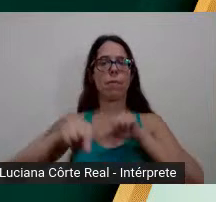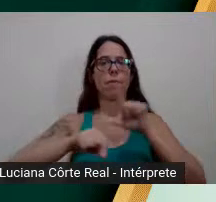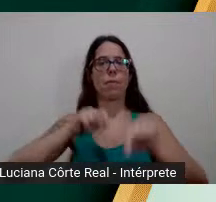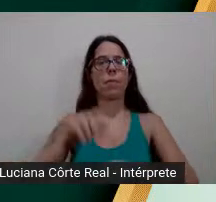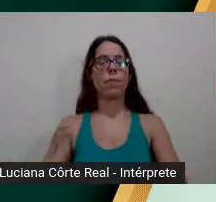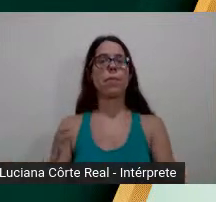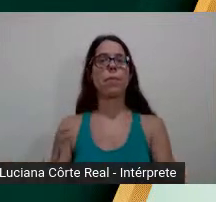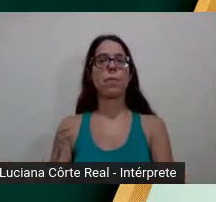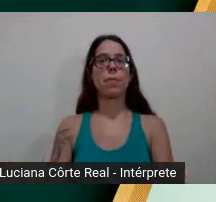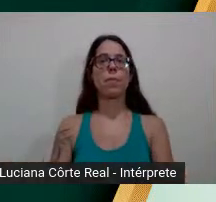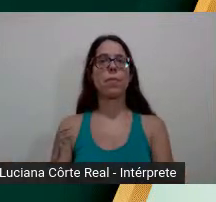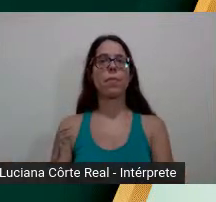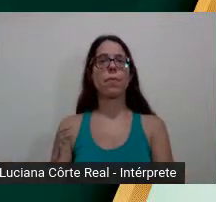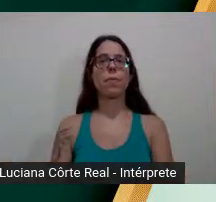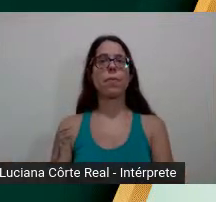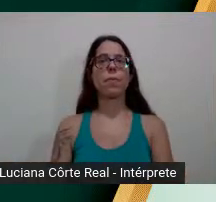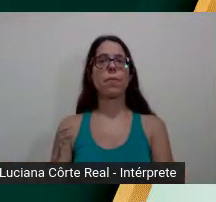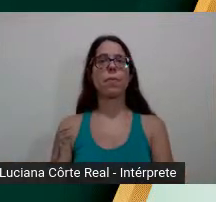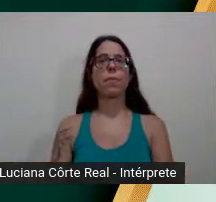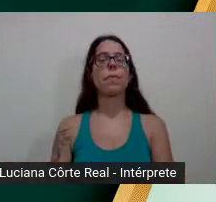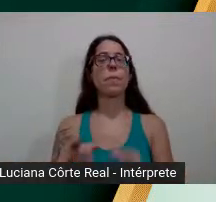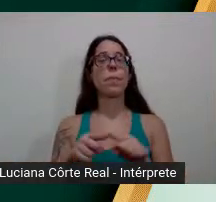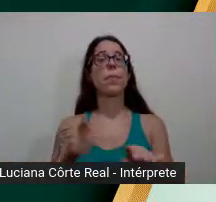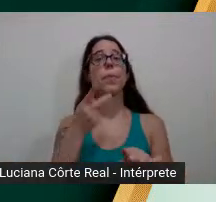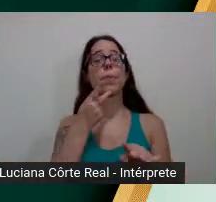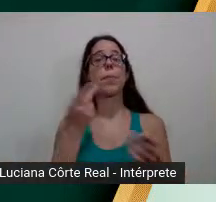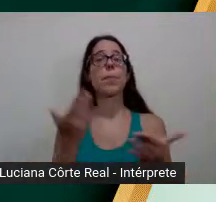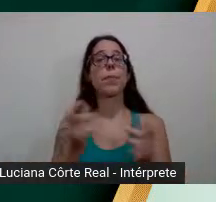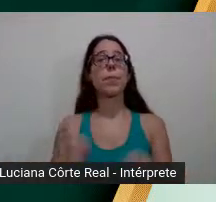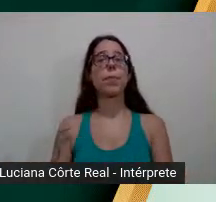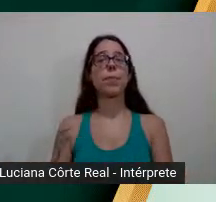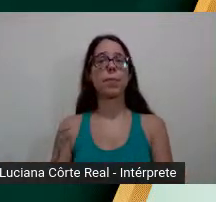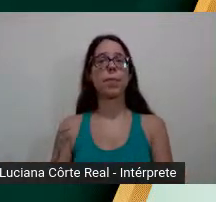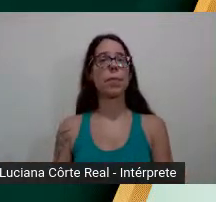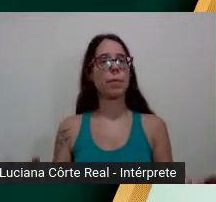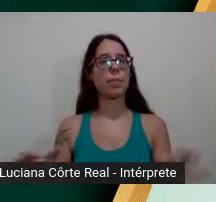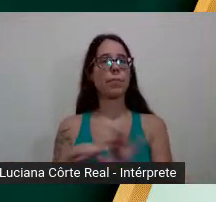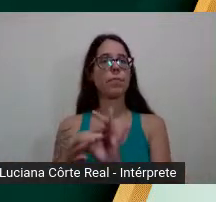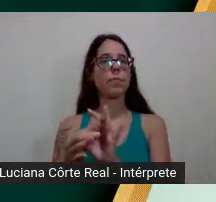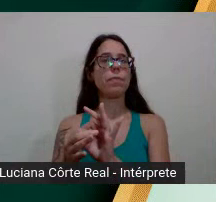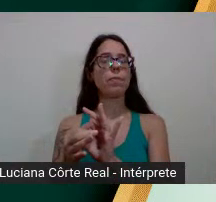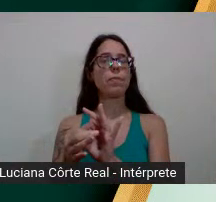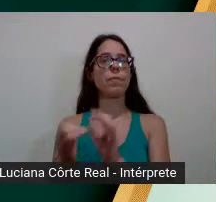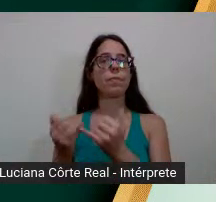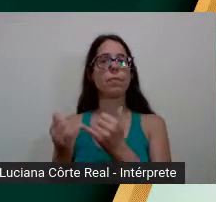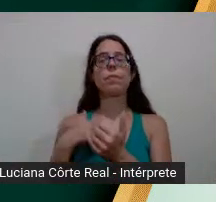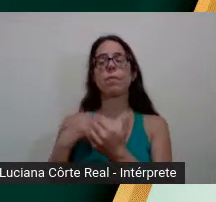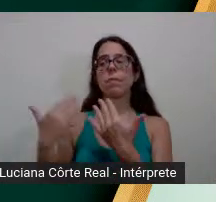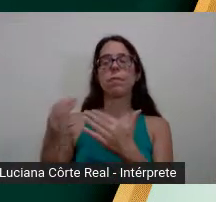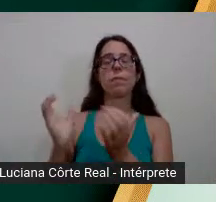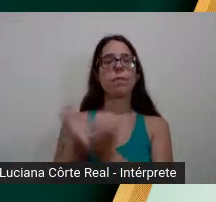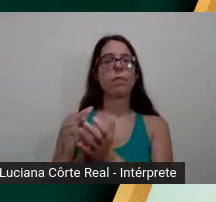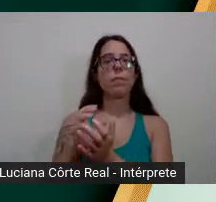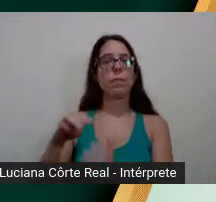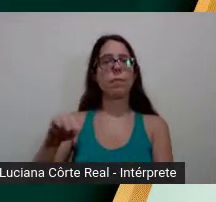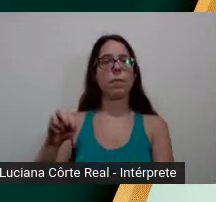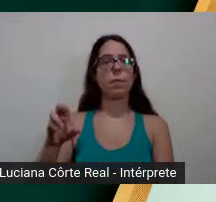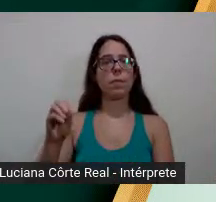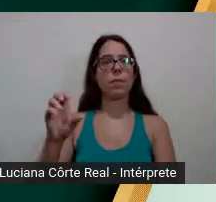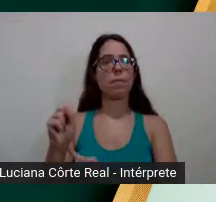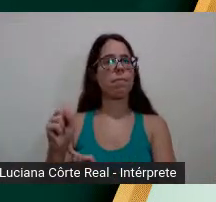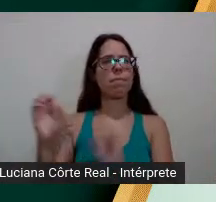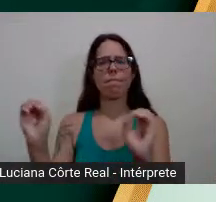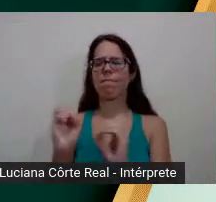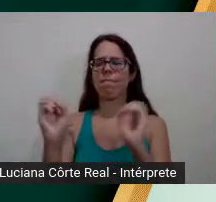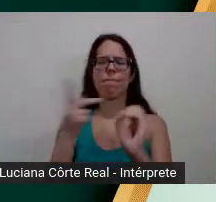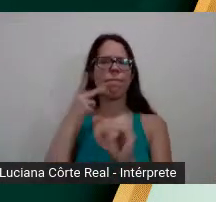Mas as falas aqui se cruzam. Parabenizo ao colega Marcos pelas brilhantes palavras, realmente, muito mais que um